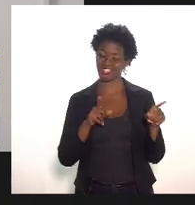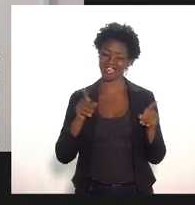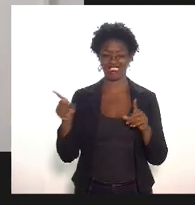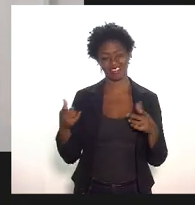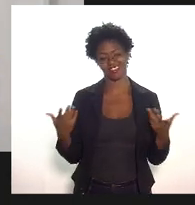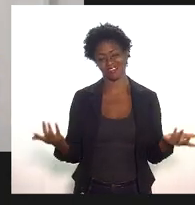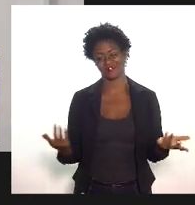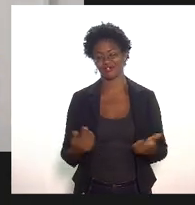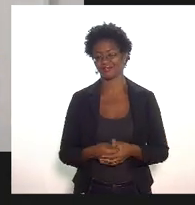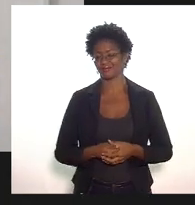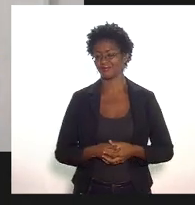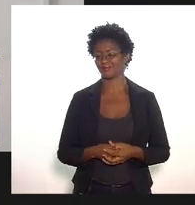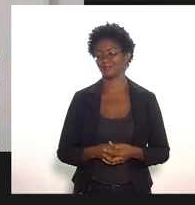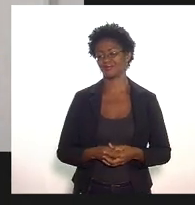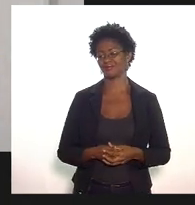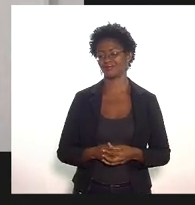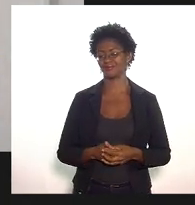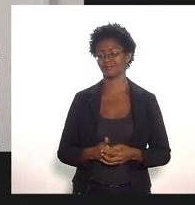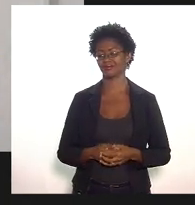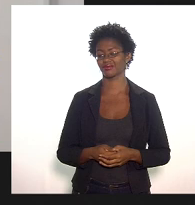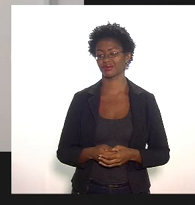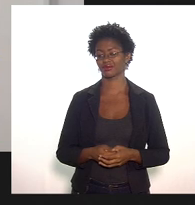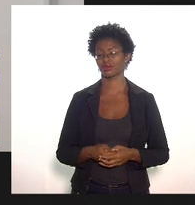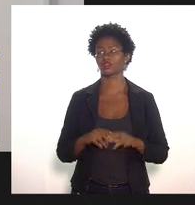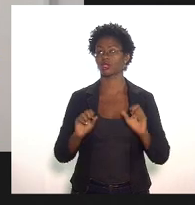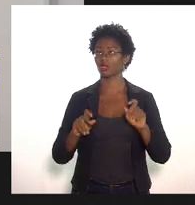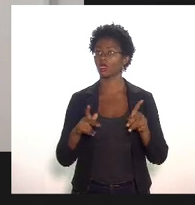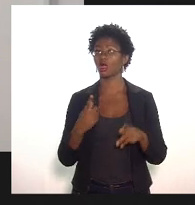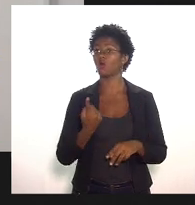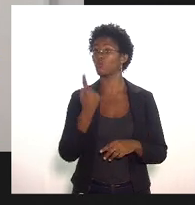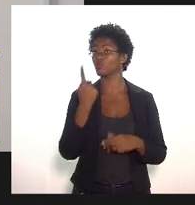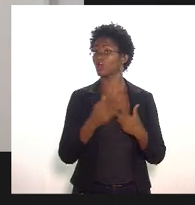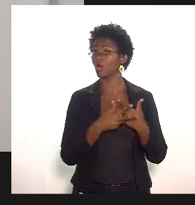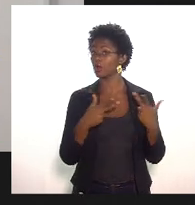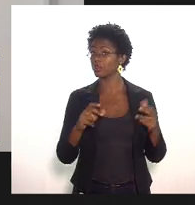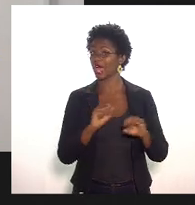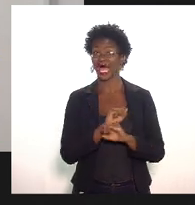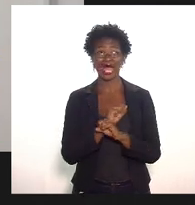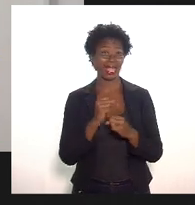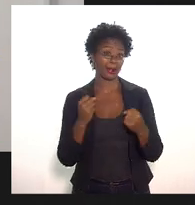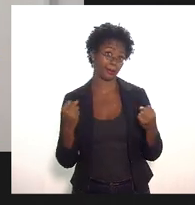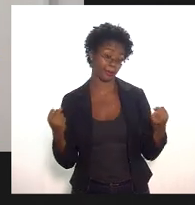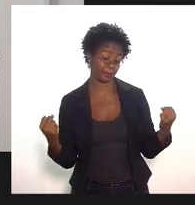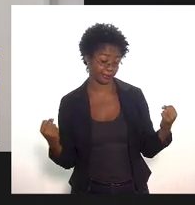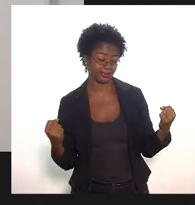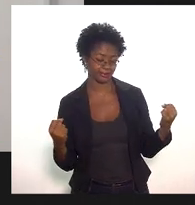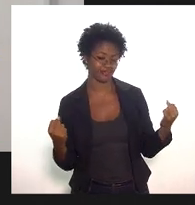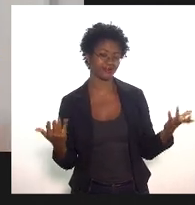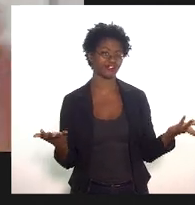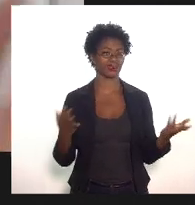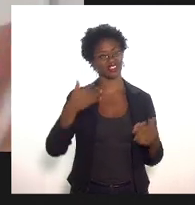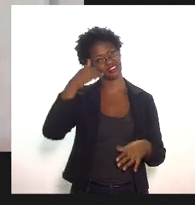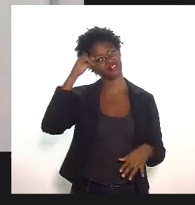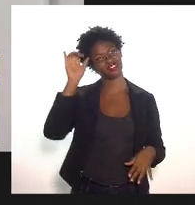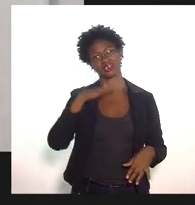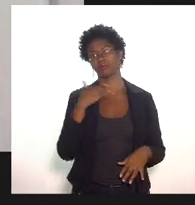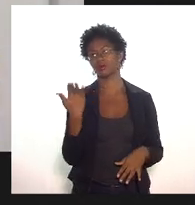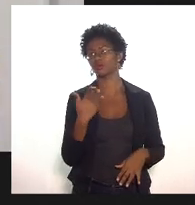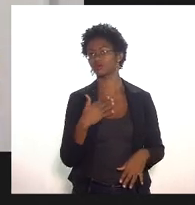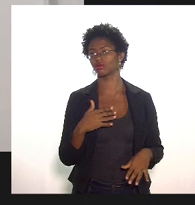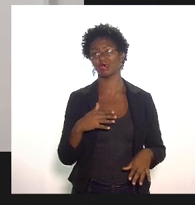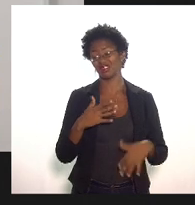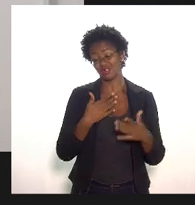não é impossível, né? Bom. A única coisa que é impossível é a gente evitar a morte, o resto tudo